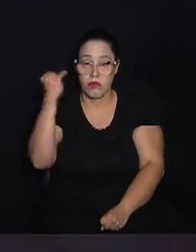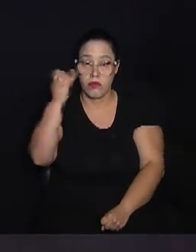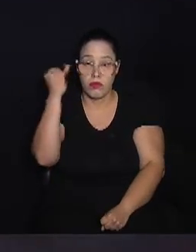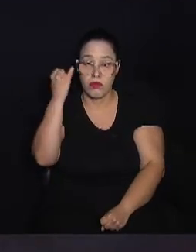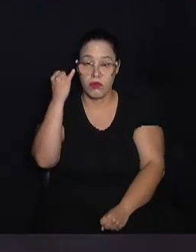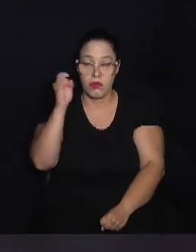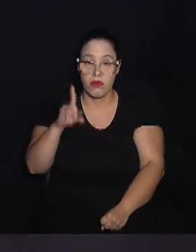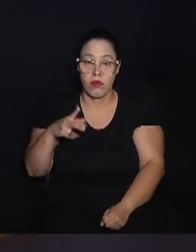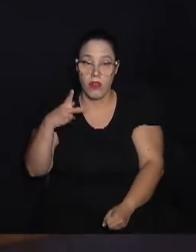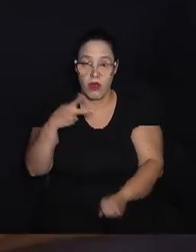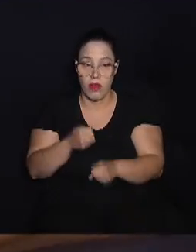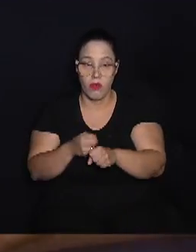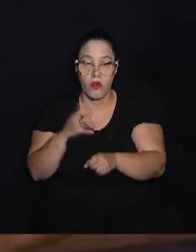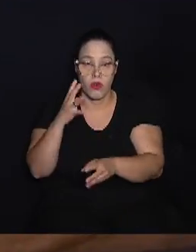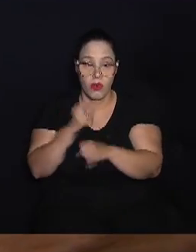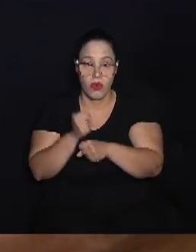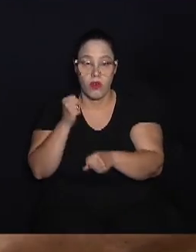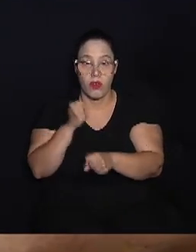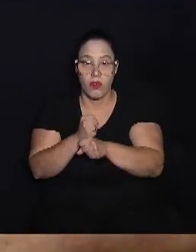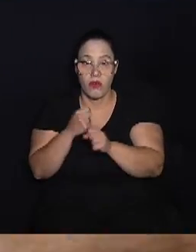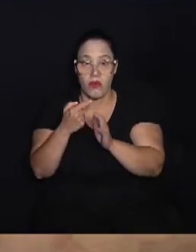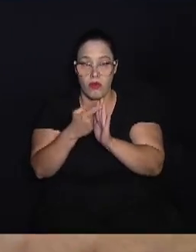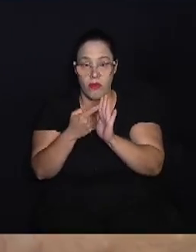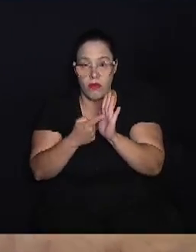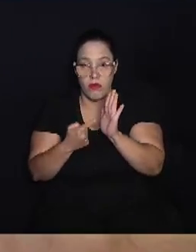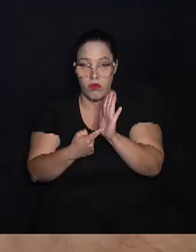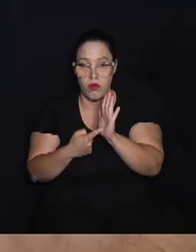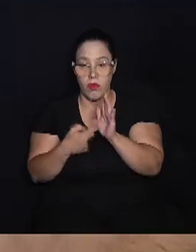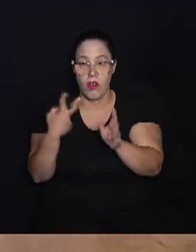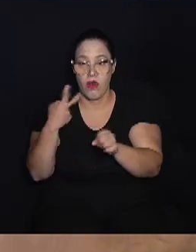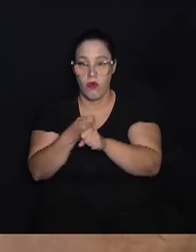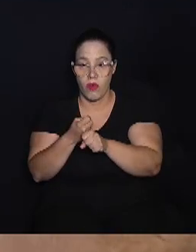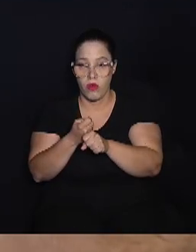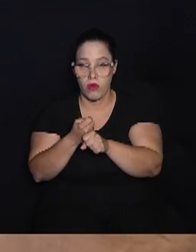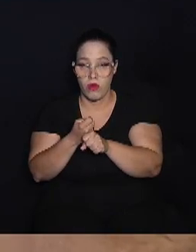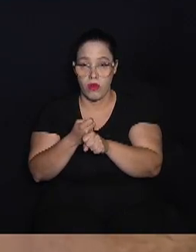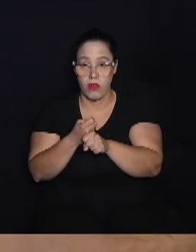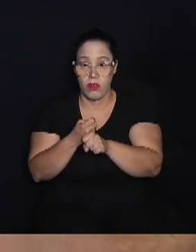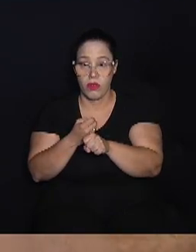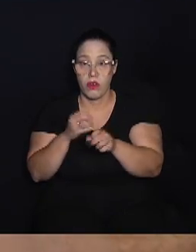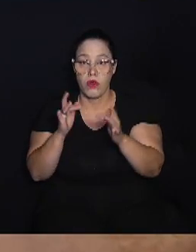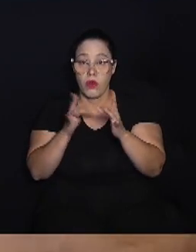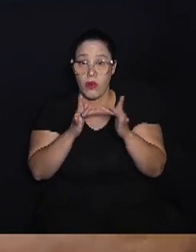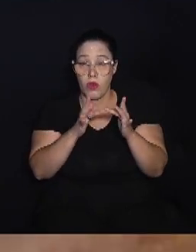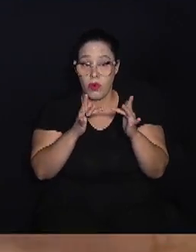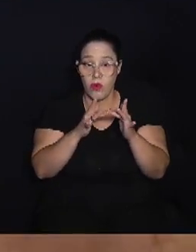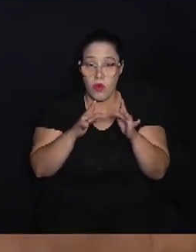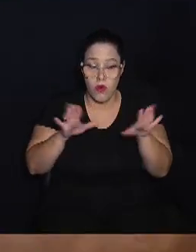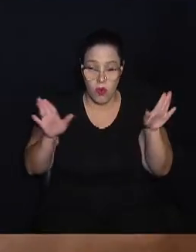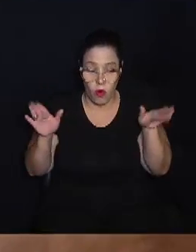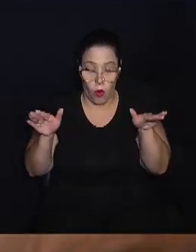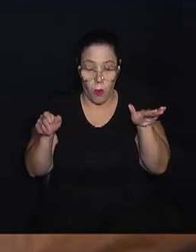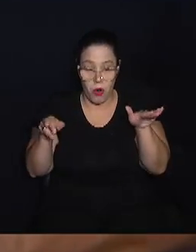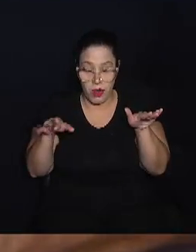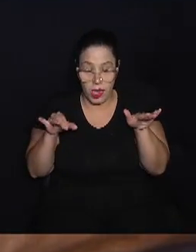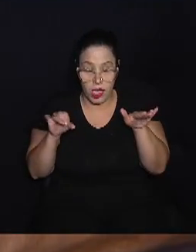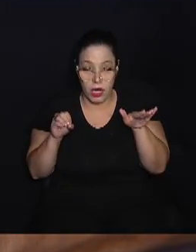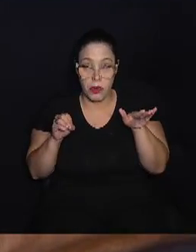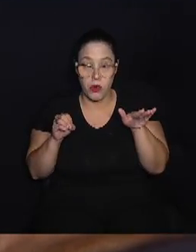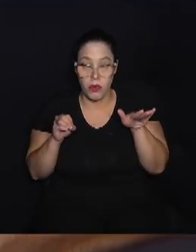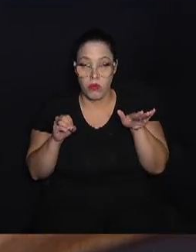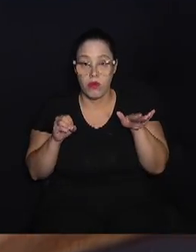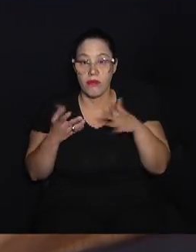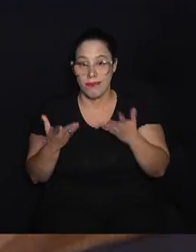e reforço anual. Tem um protocolo de vacinação de reforço caso o animal tenha contato com o morcego, que é um protocolo do Ministério da Saúde,